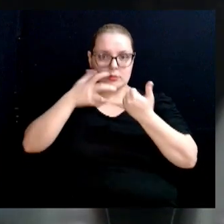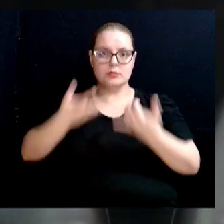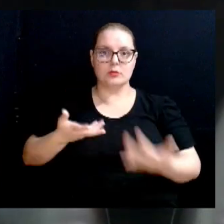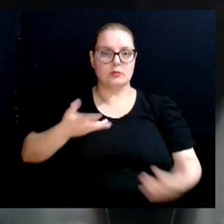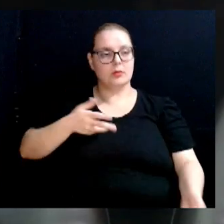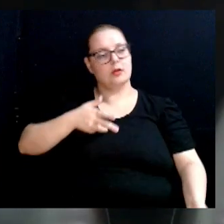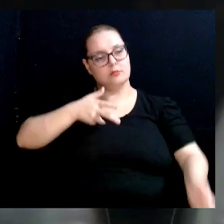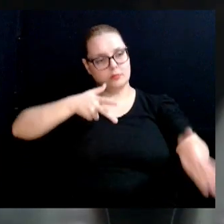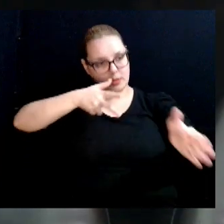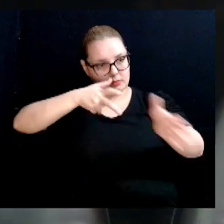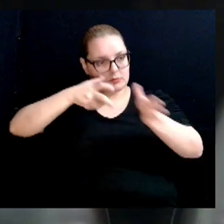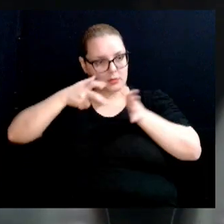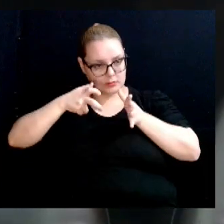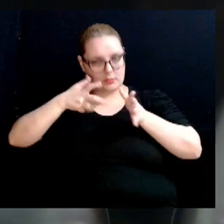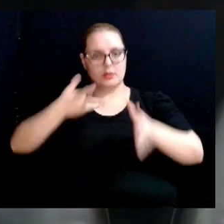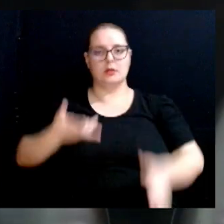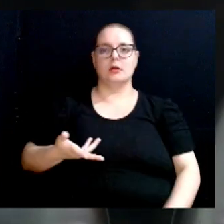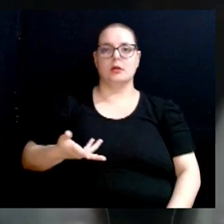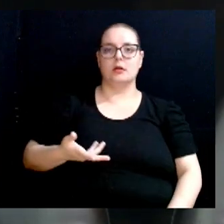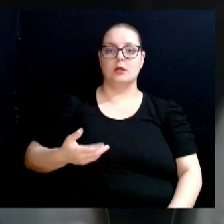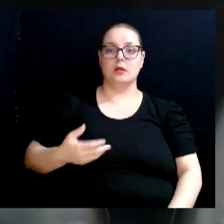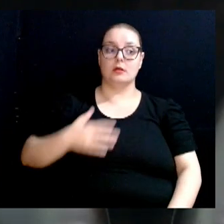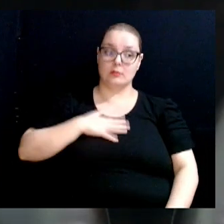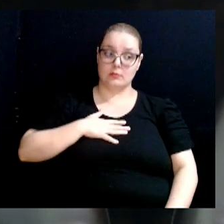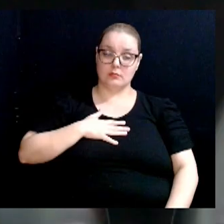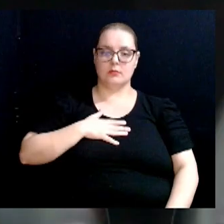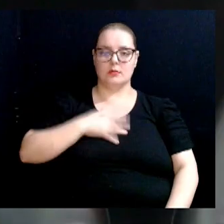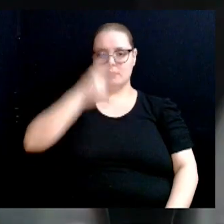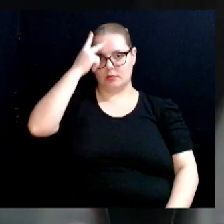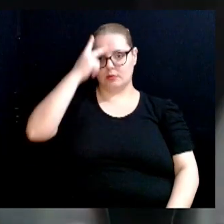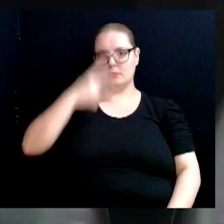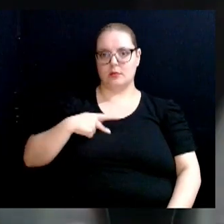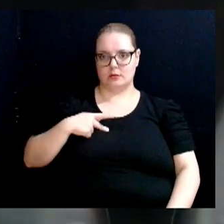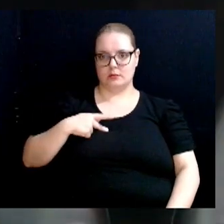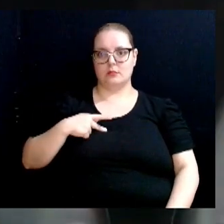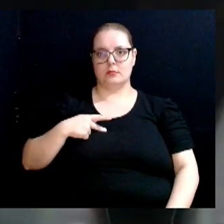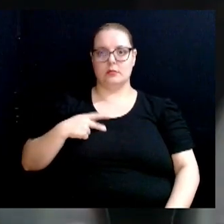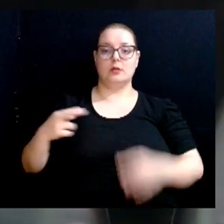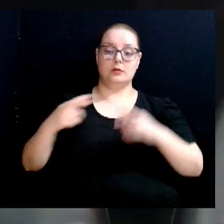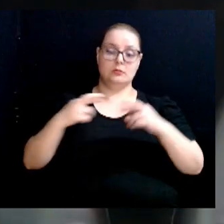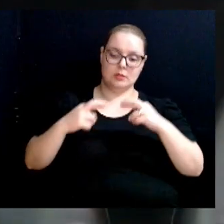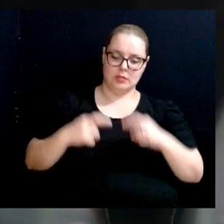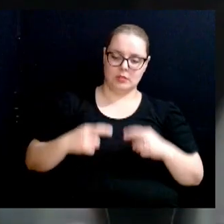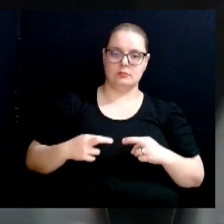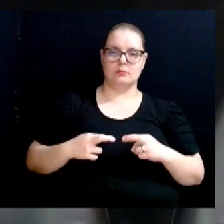eu preciso fazer essa percepção, essa análise para que a minha autoestima não fique